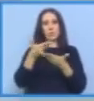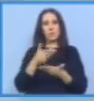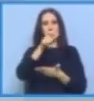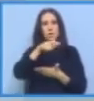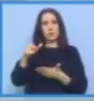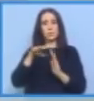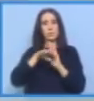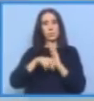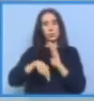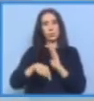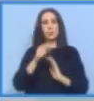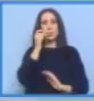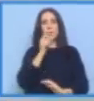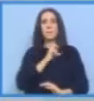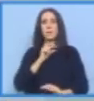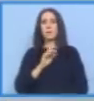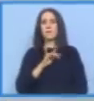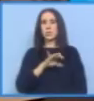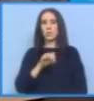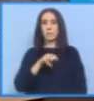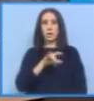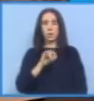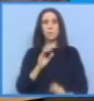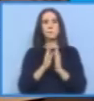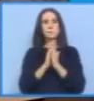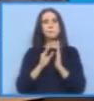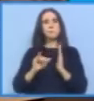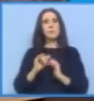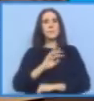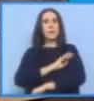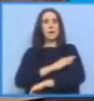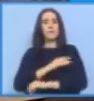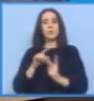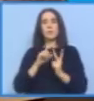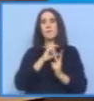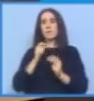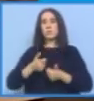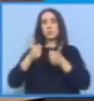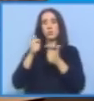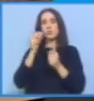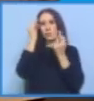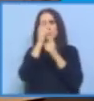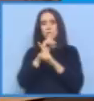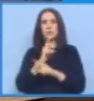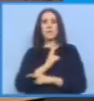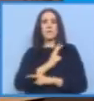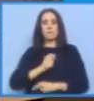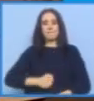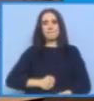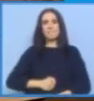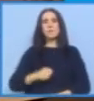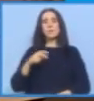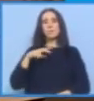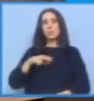do programa de hoje, o Padre Francisco Melo, da Diocese de Aveiro, e Frei José Nunes, professor da Faculdade de Teologia da Universidade